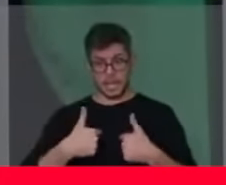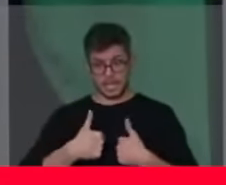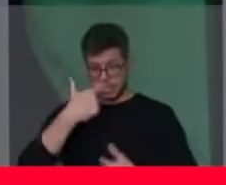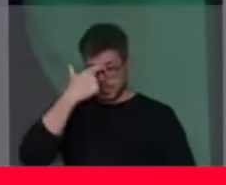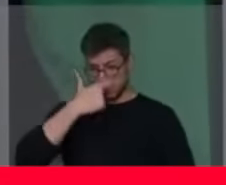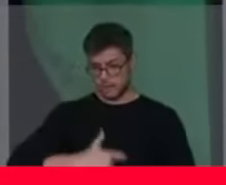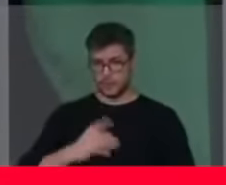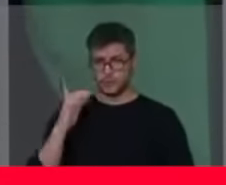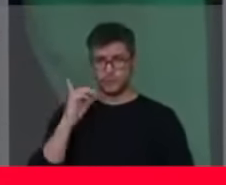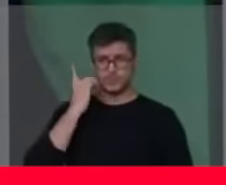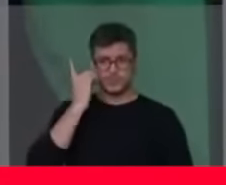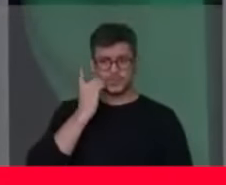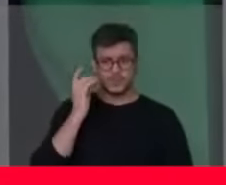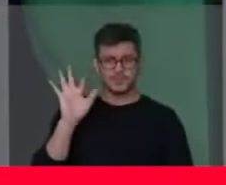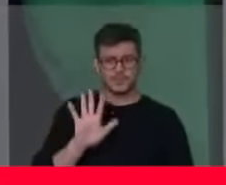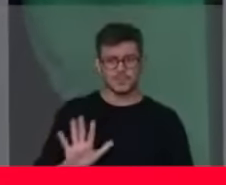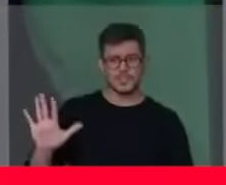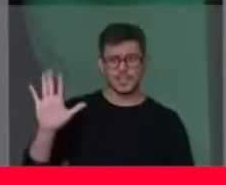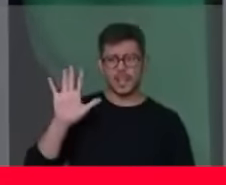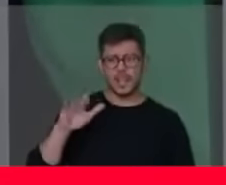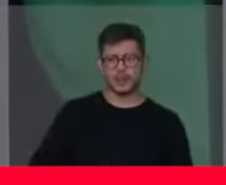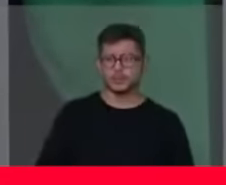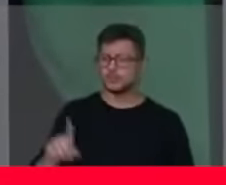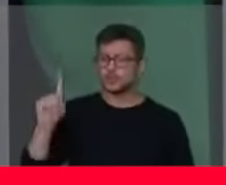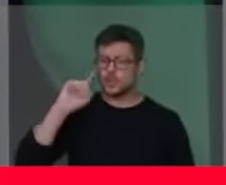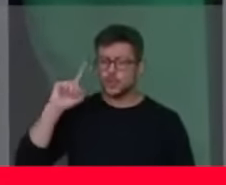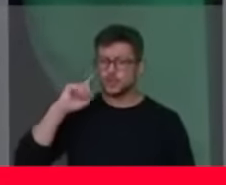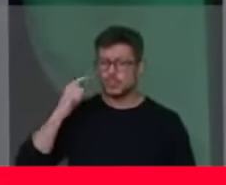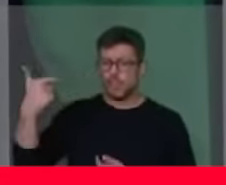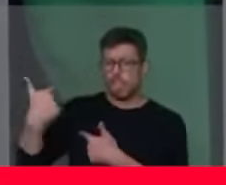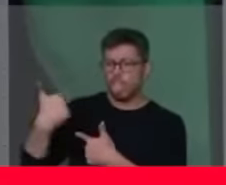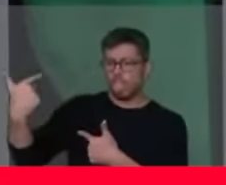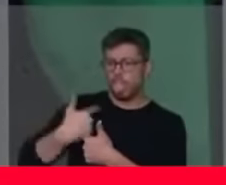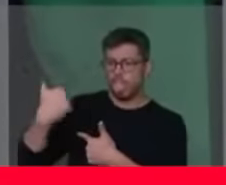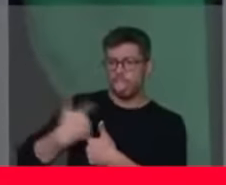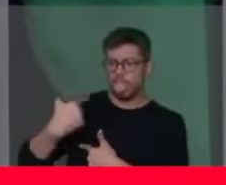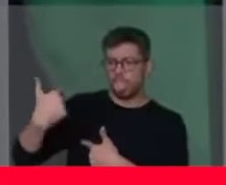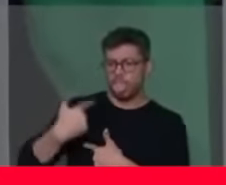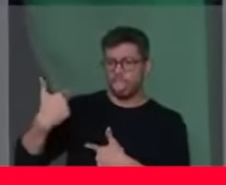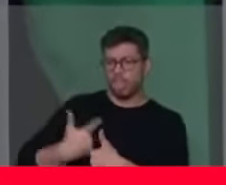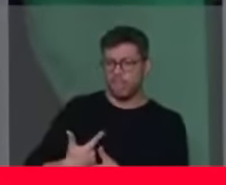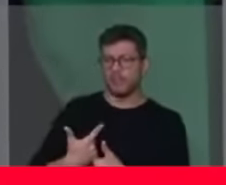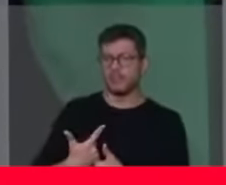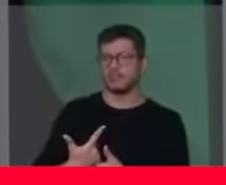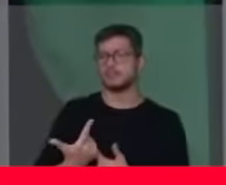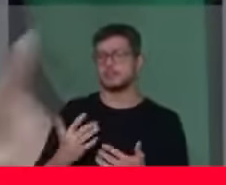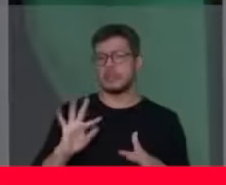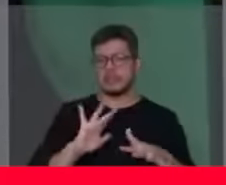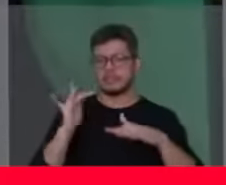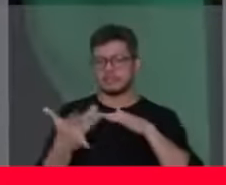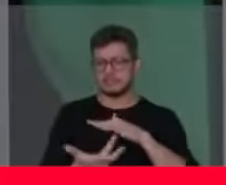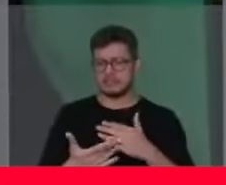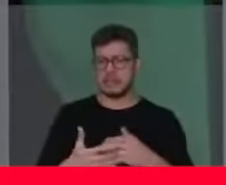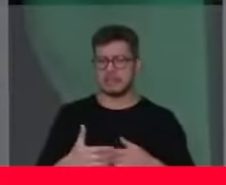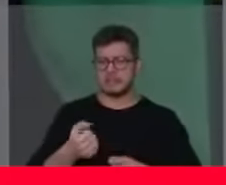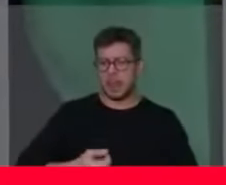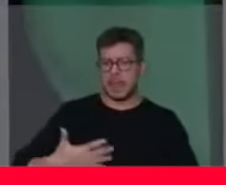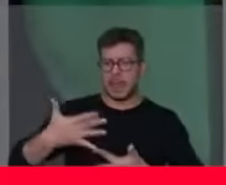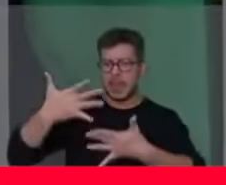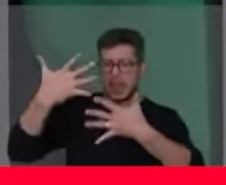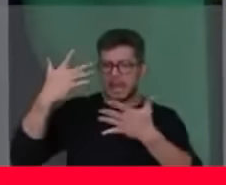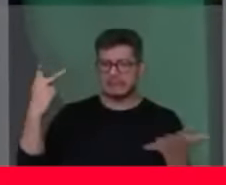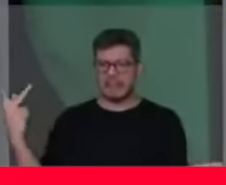eu sou criticada o dia inteiro. As pessoas entram, criticam, está errado isso, não concordo com aquilo, odiei o que